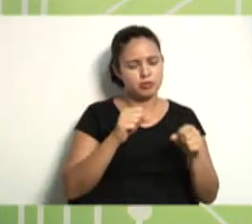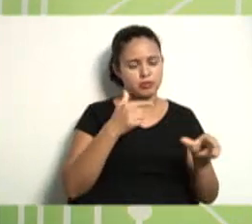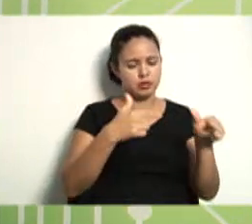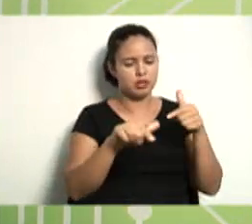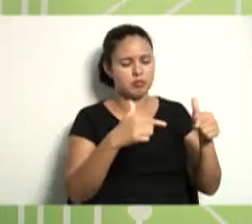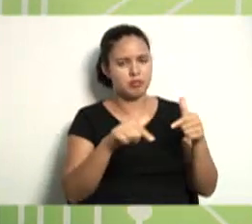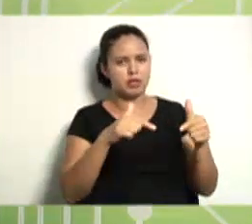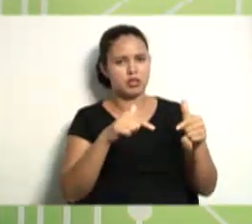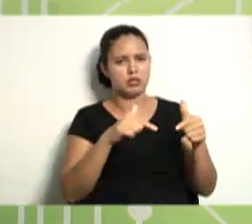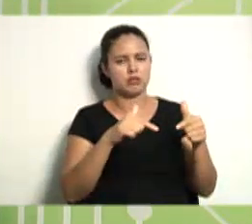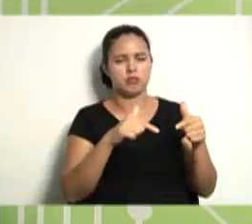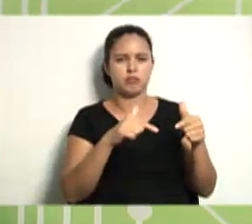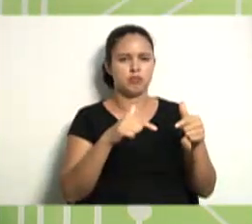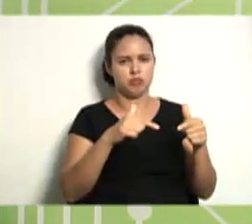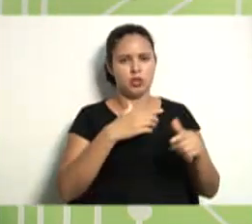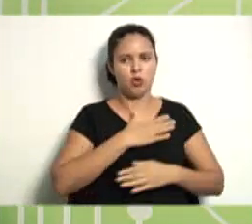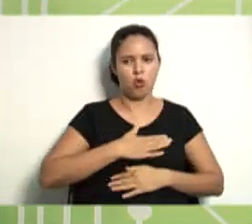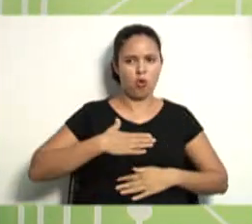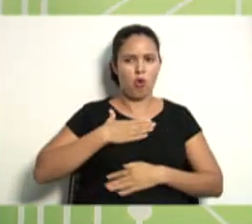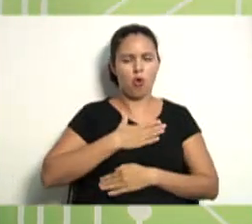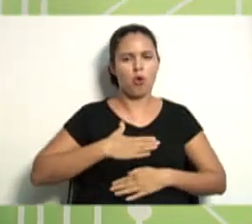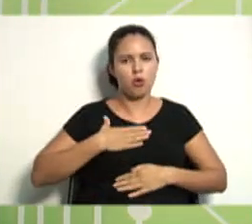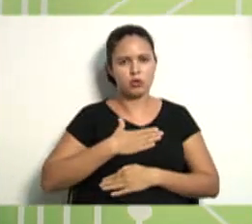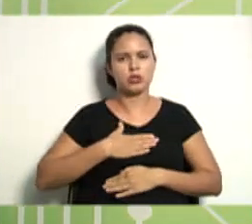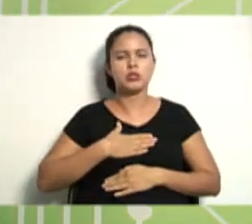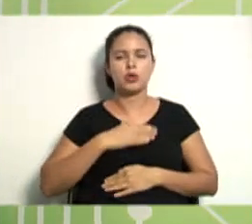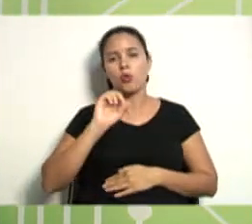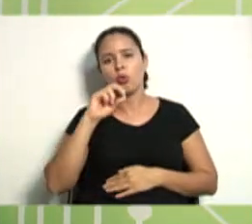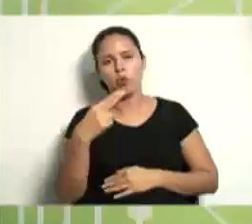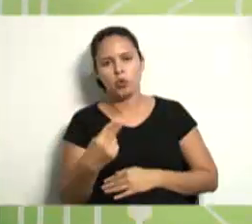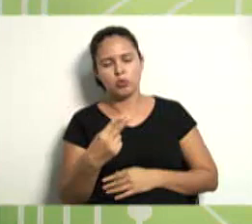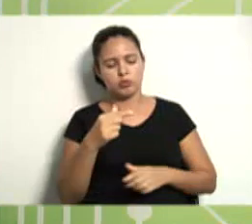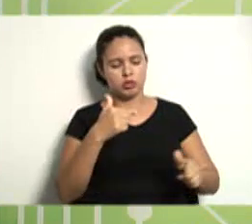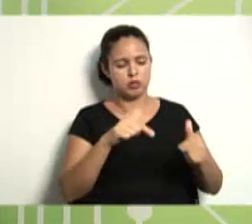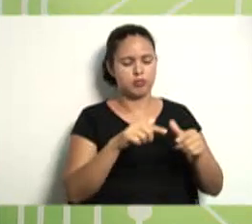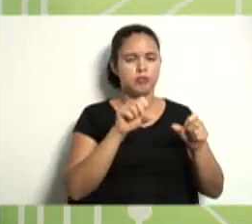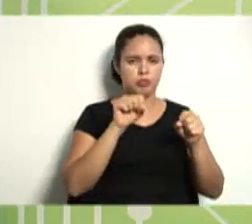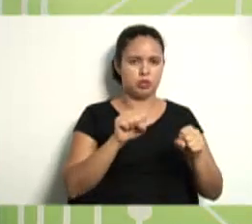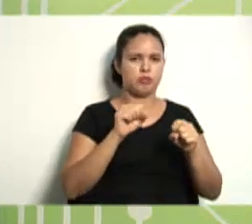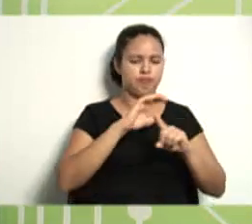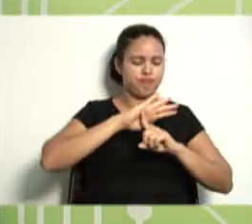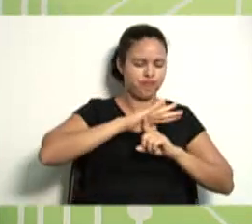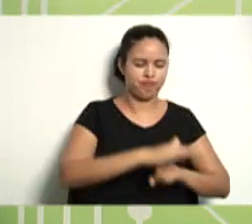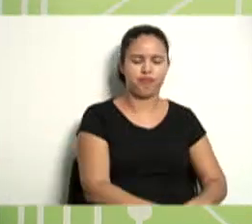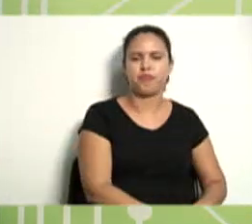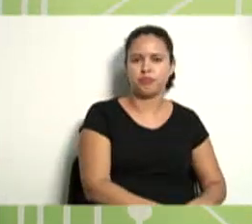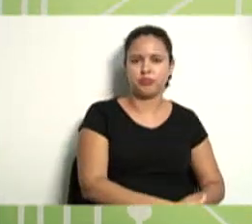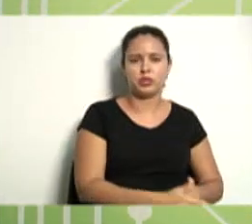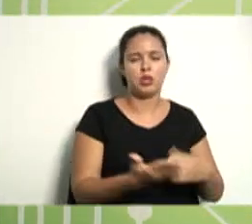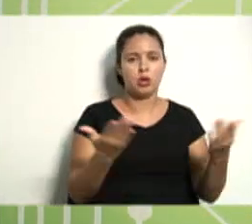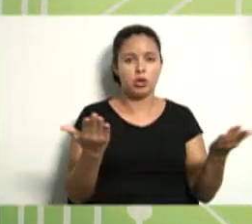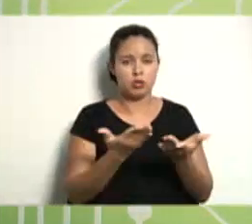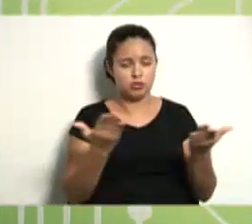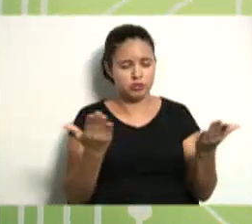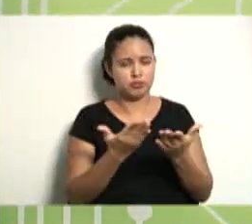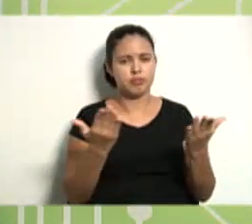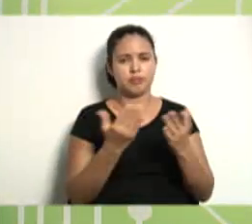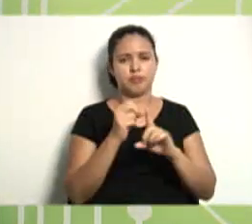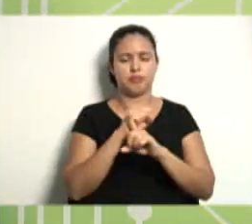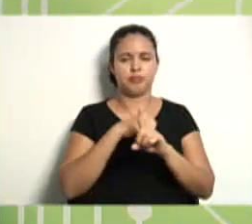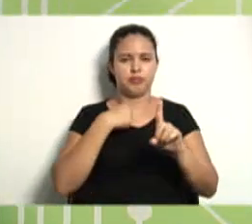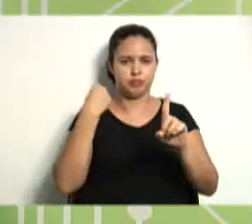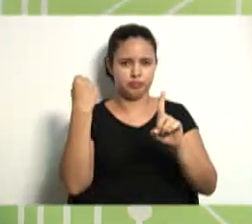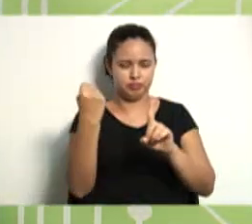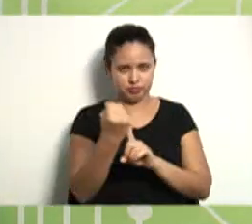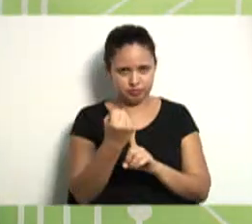de ser oprimido, se a pessoa não gosta do trabalho que ela realiza. Então, assim, hoje a gente vive numa sociedade que